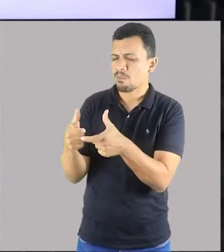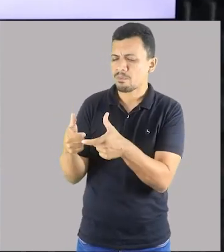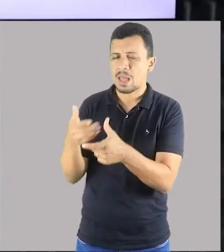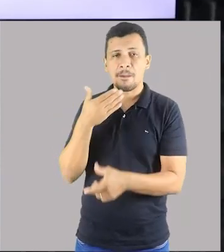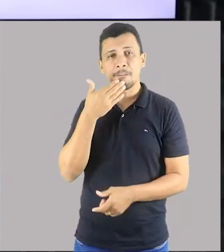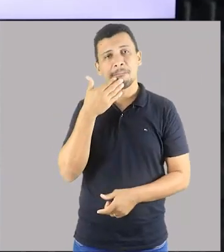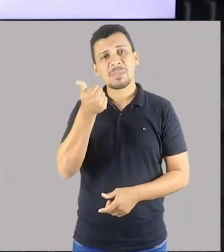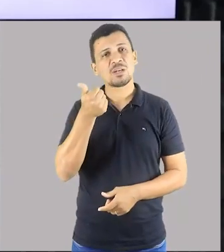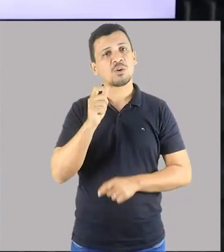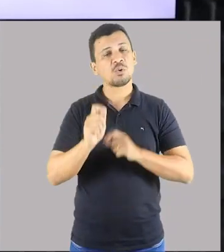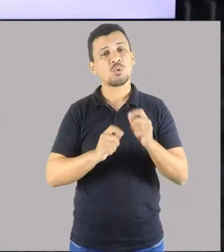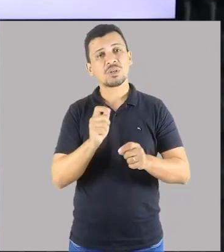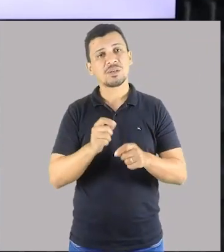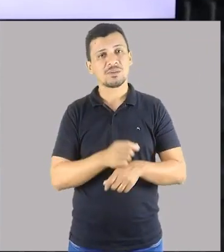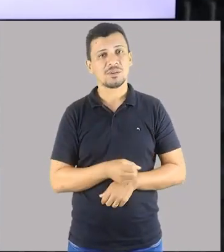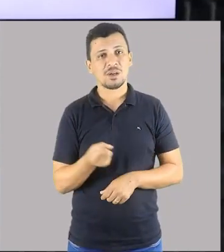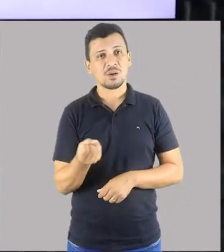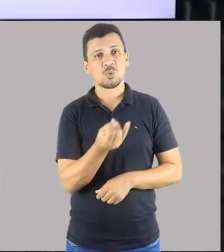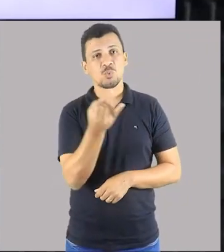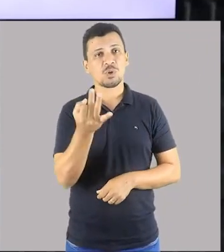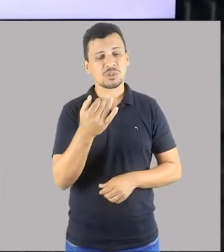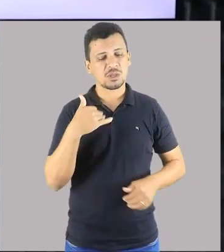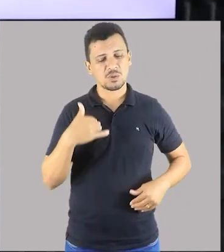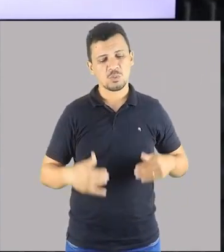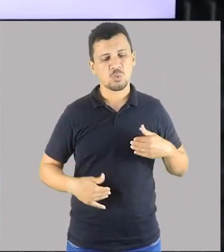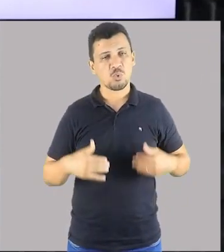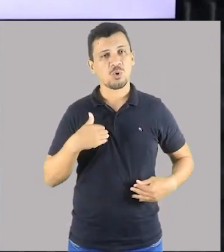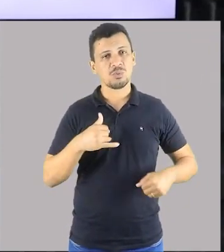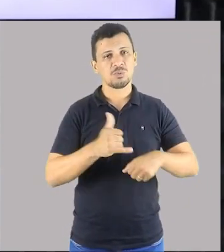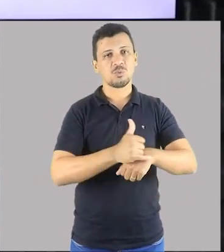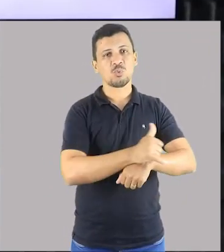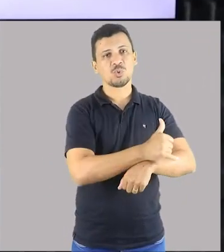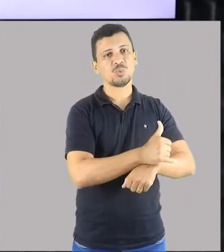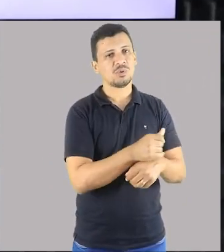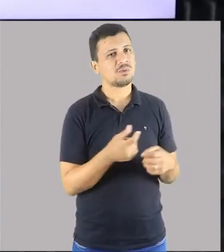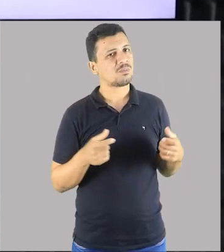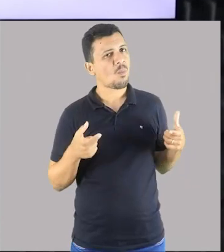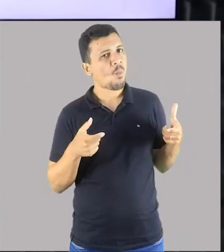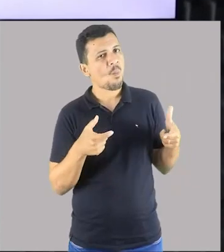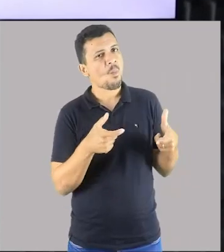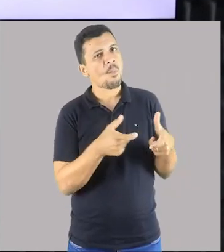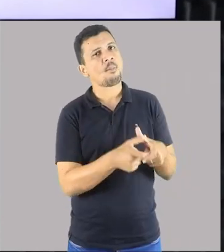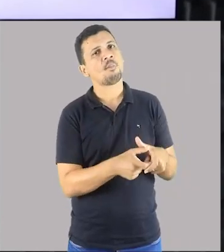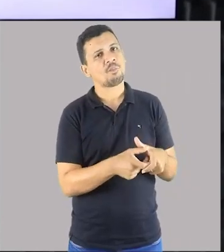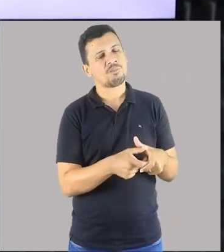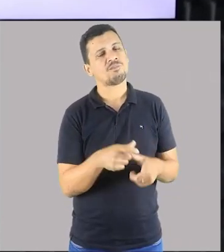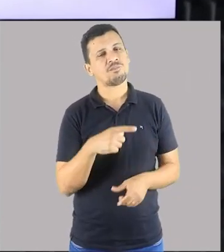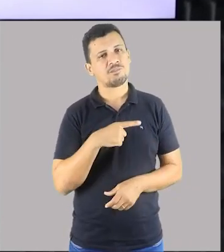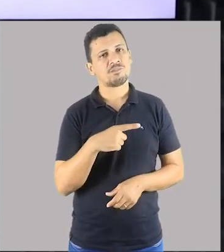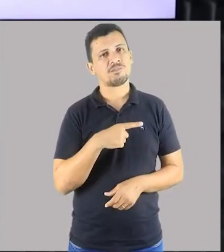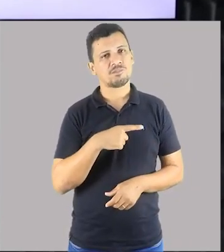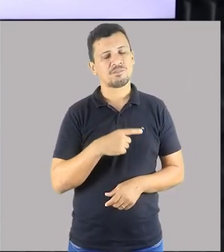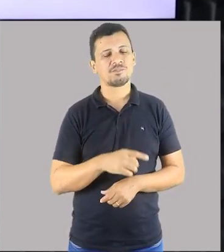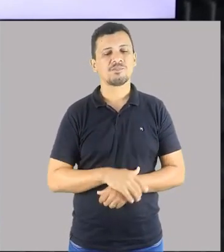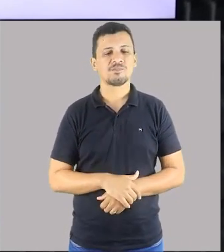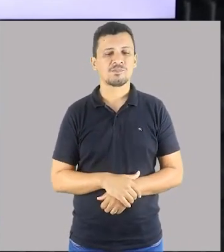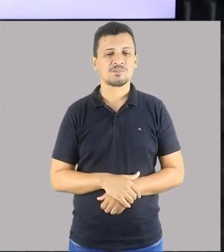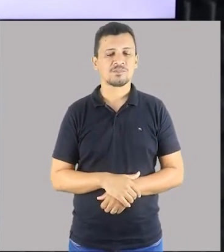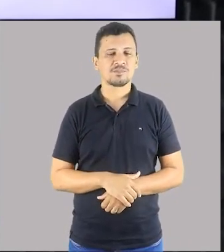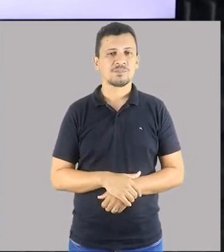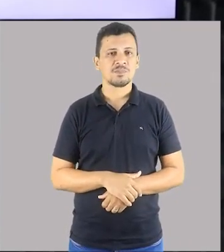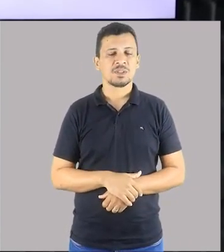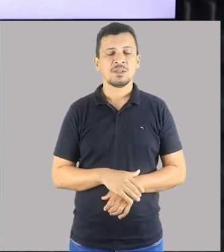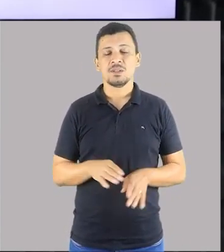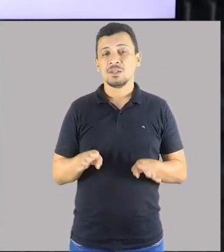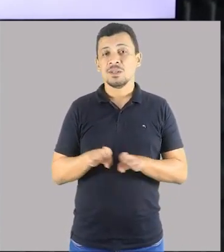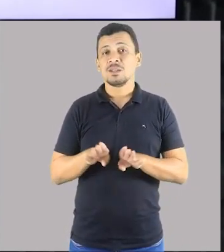seu percentual de gordura. Ele vai ter redução do seu nível de gordura corporal devido a esse benefício.